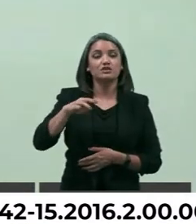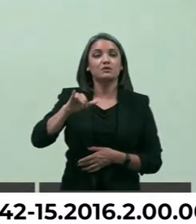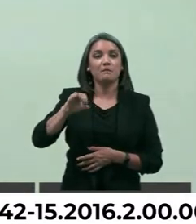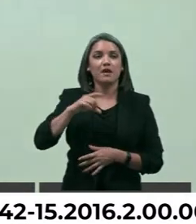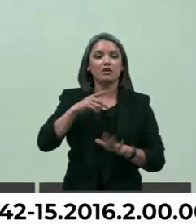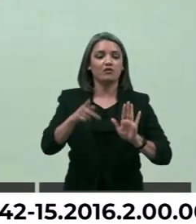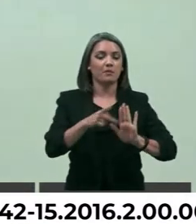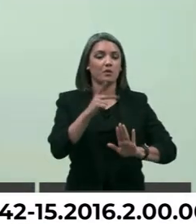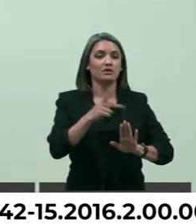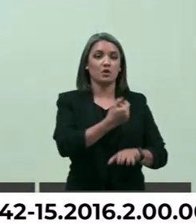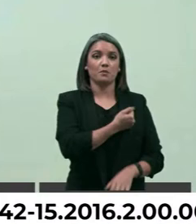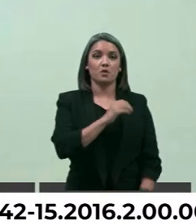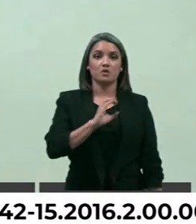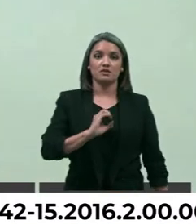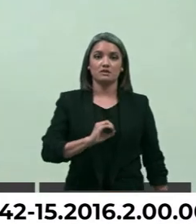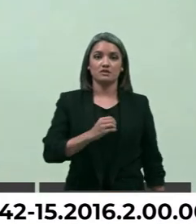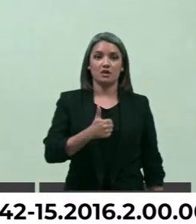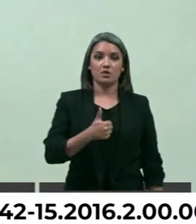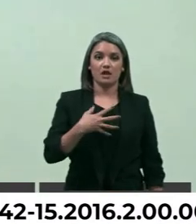portaria número